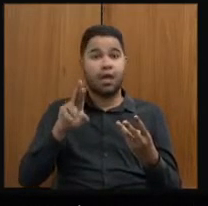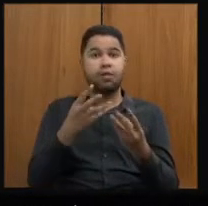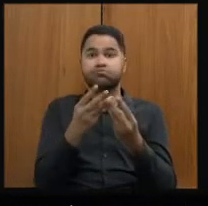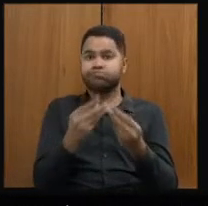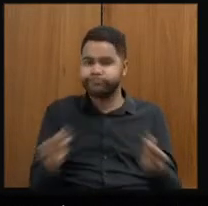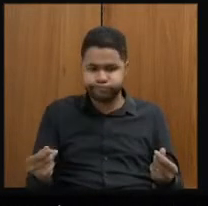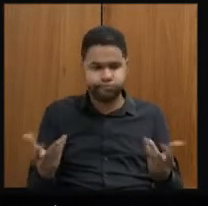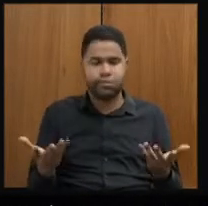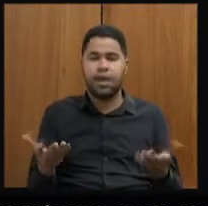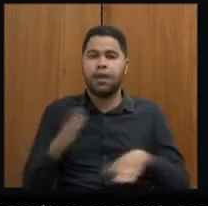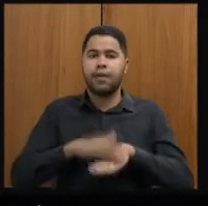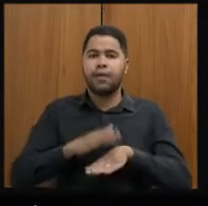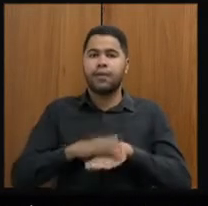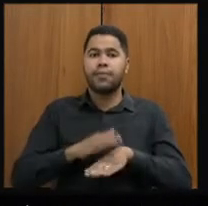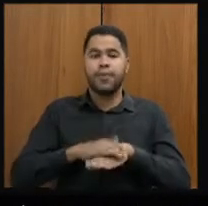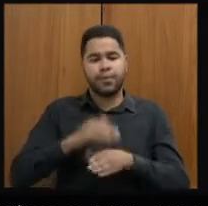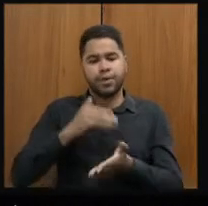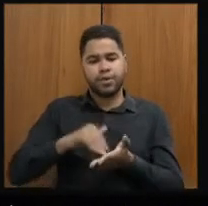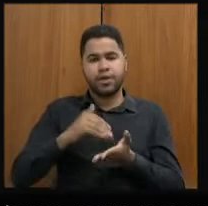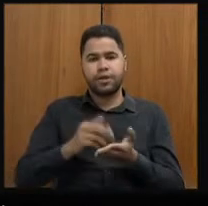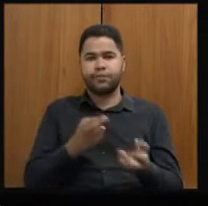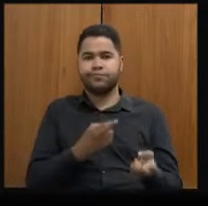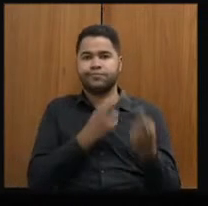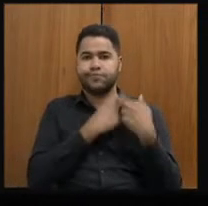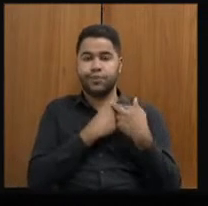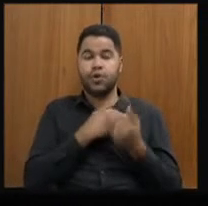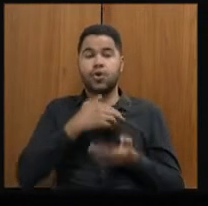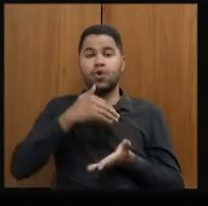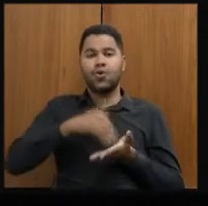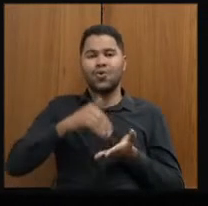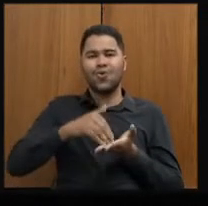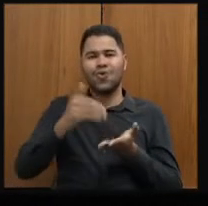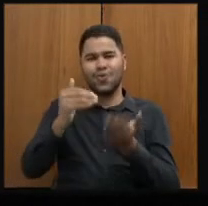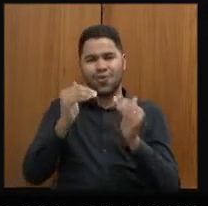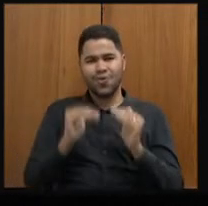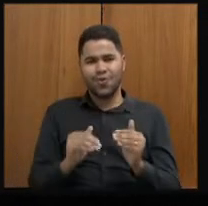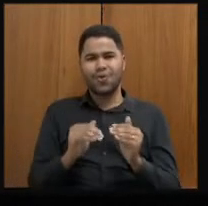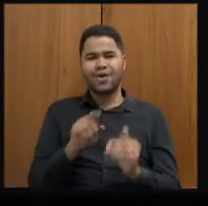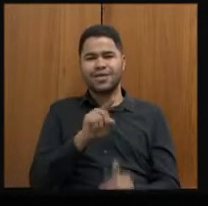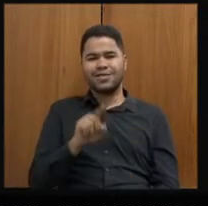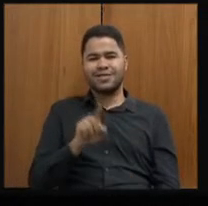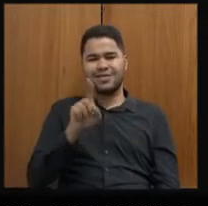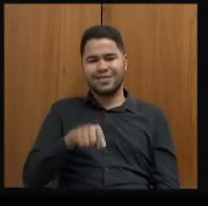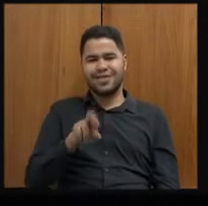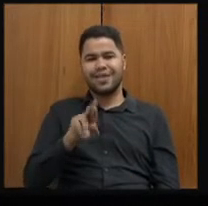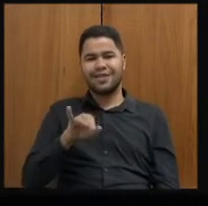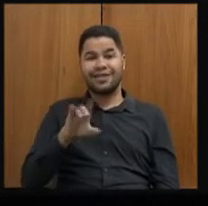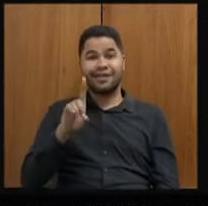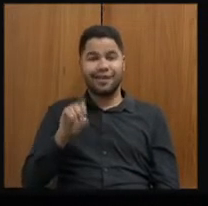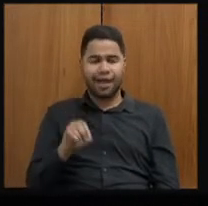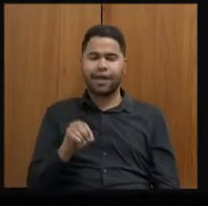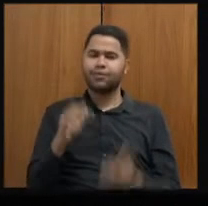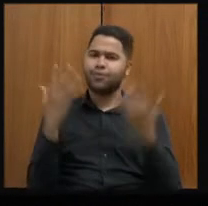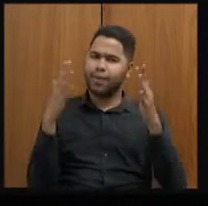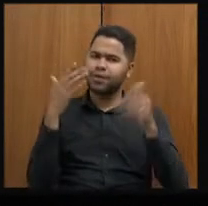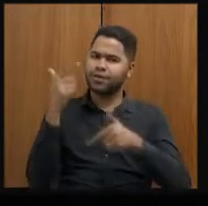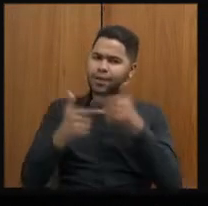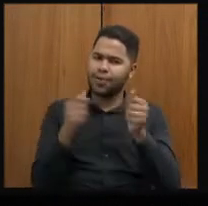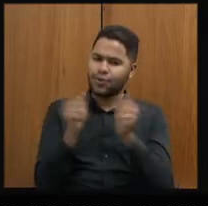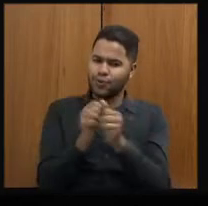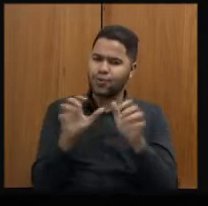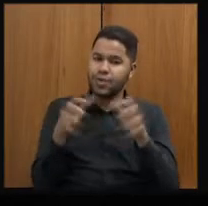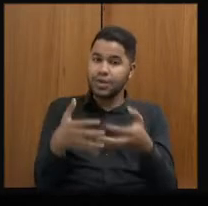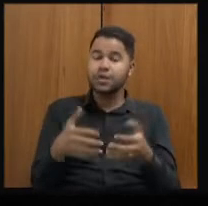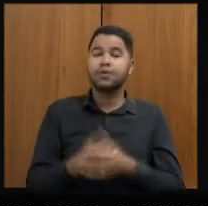isso ficou a cargo da secretaria então o nosso subsecretário Ricardo Rosendo com a sua equipe aqui eu parabenizo por esse trabalho